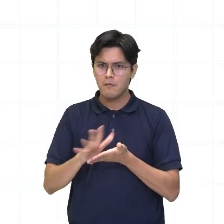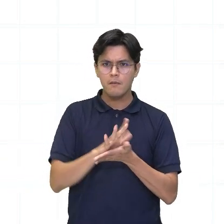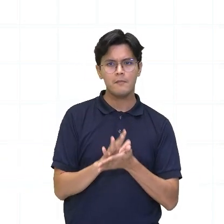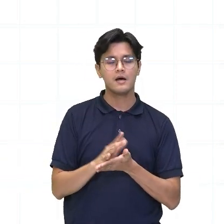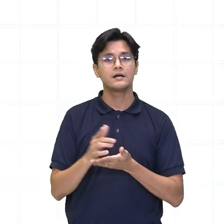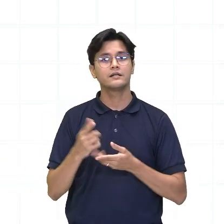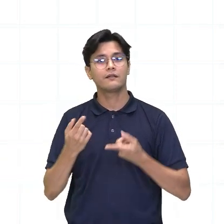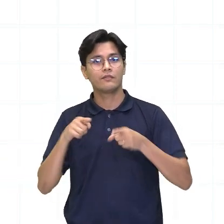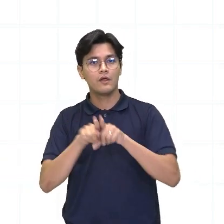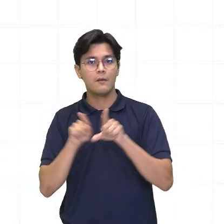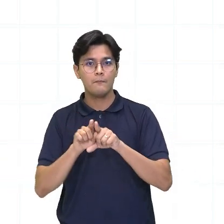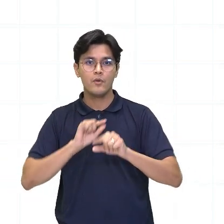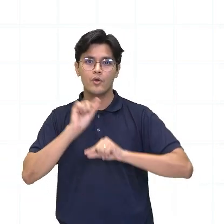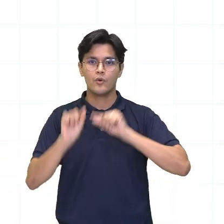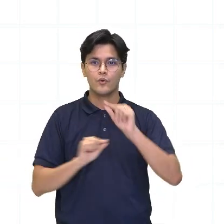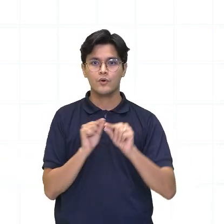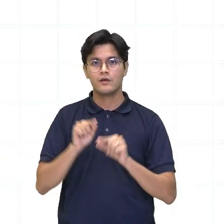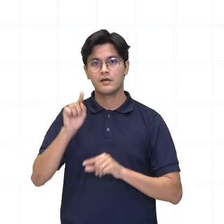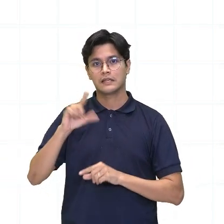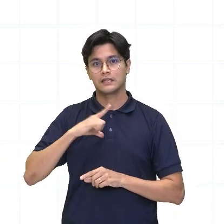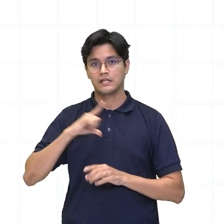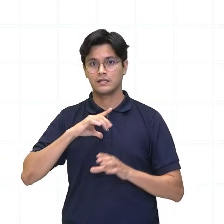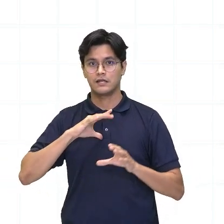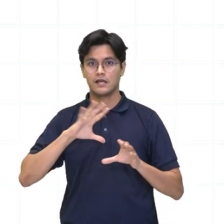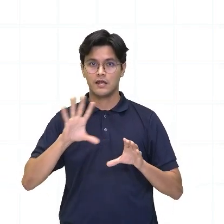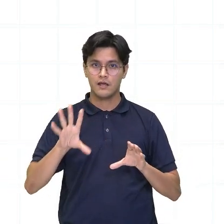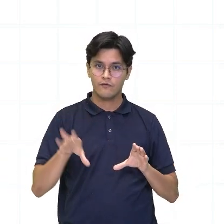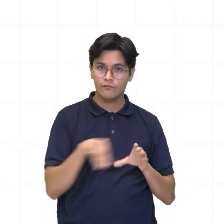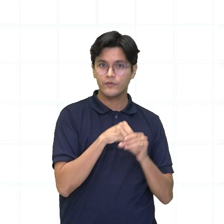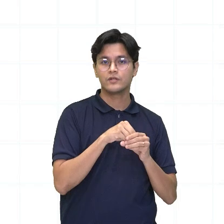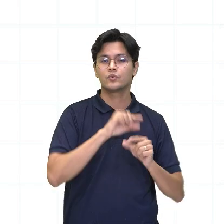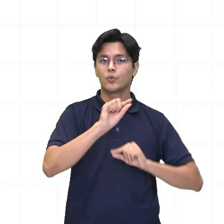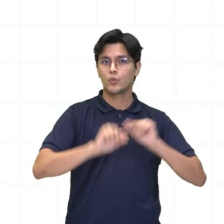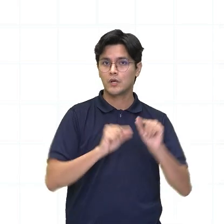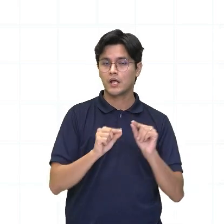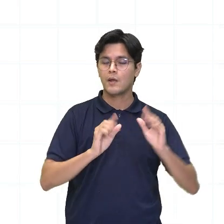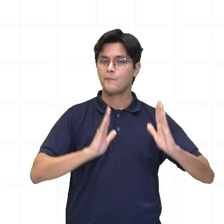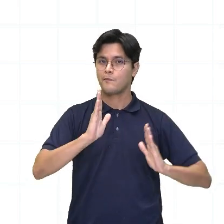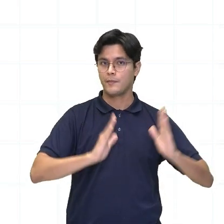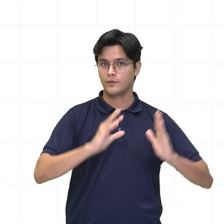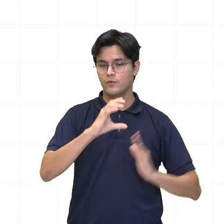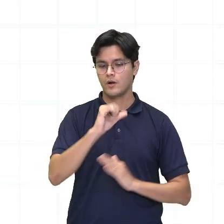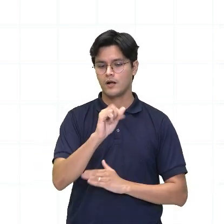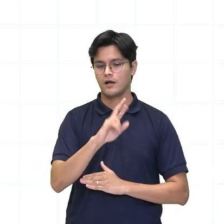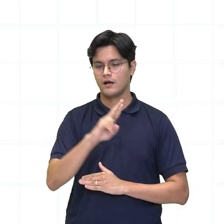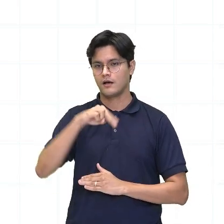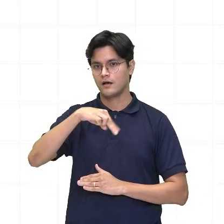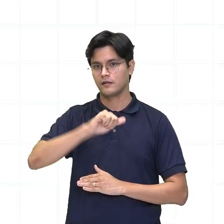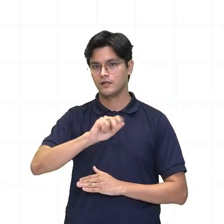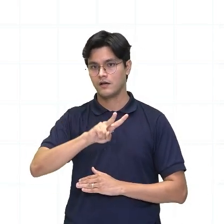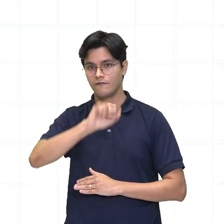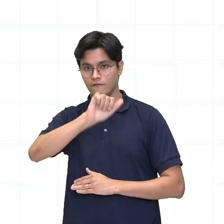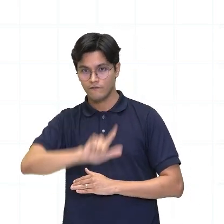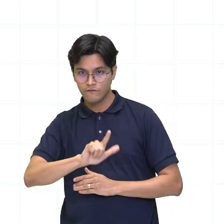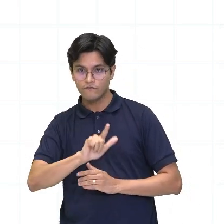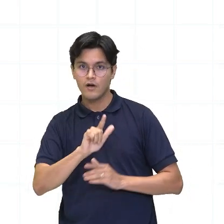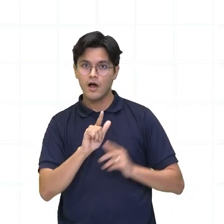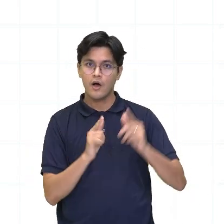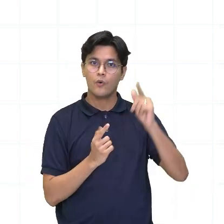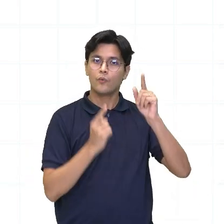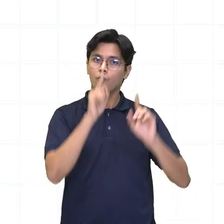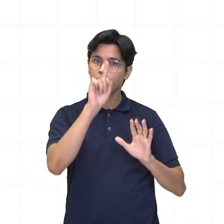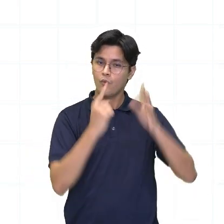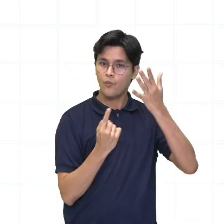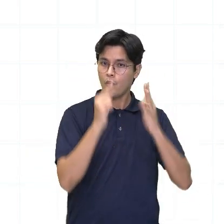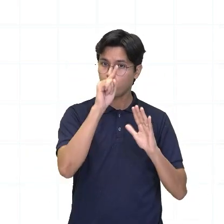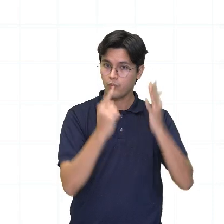parte integrante das celebrações durante o Carnaval brasileiro. E aí nós temos uma dança também tradicional, tá? Que é o